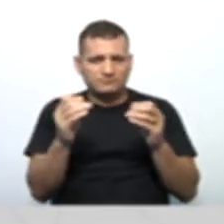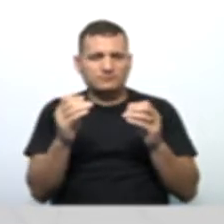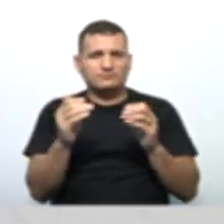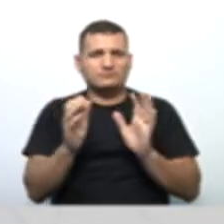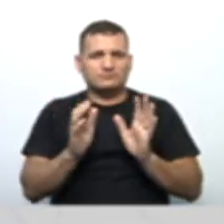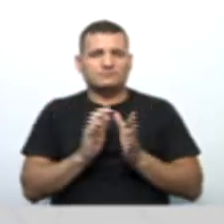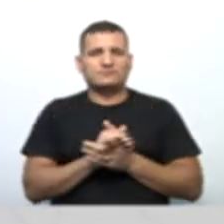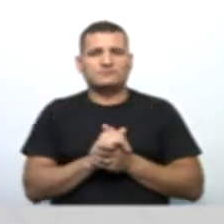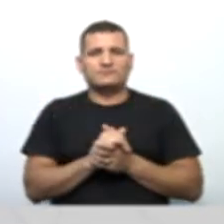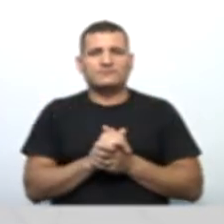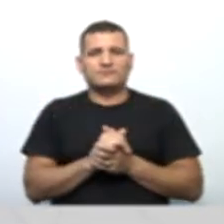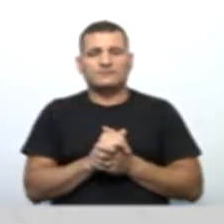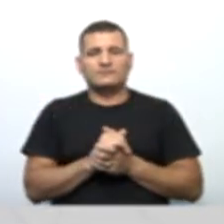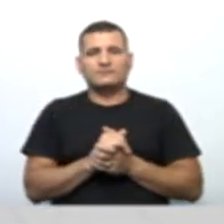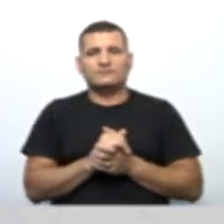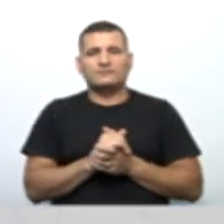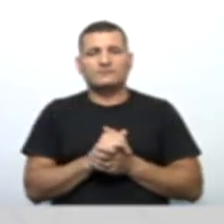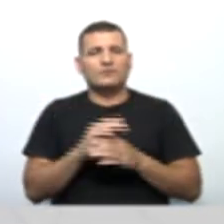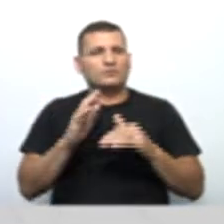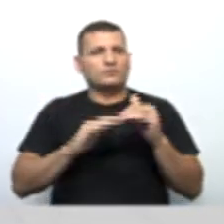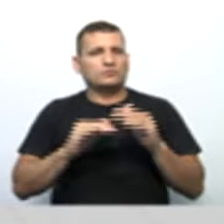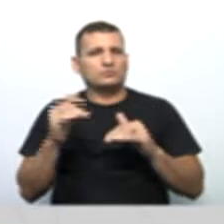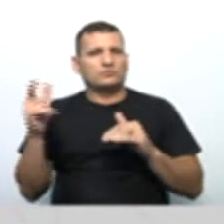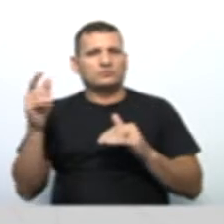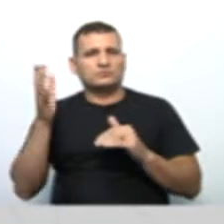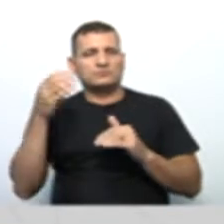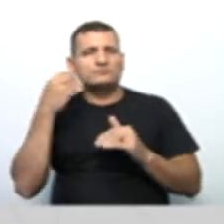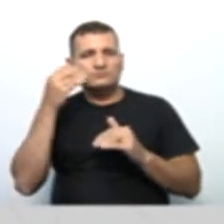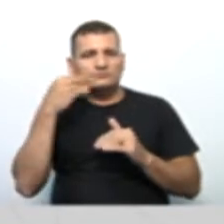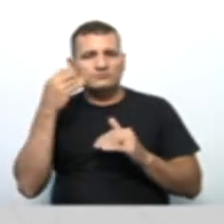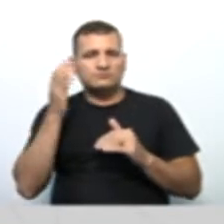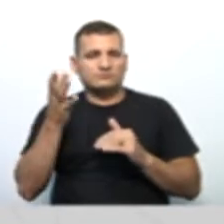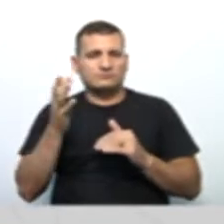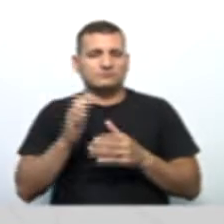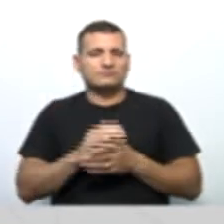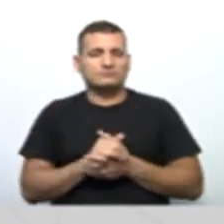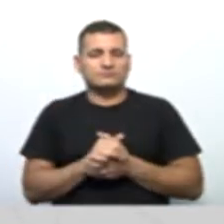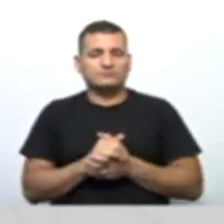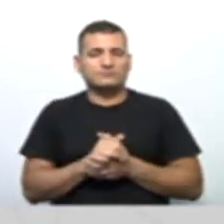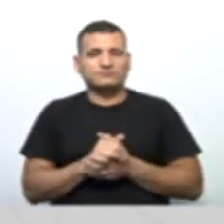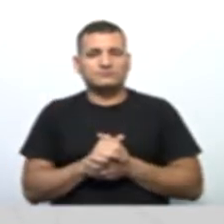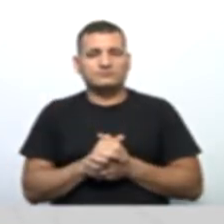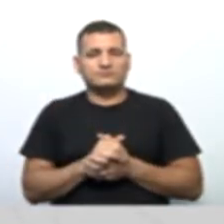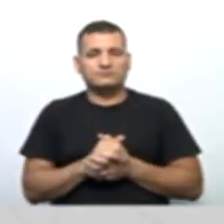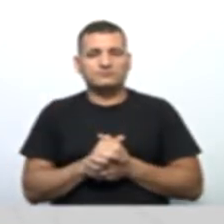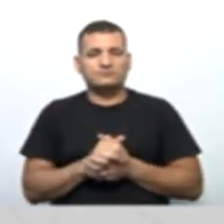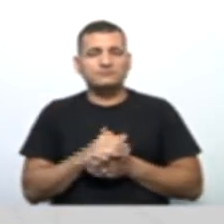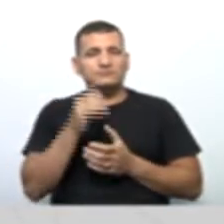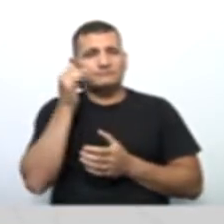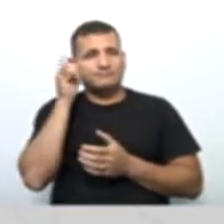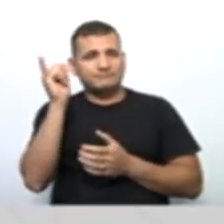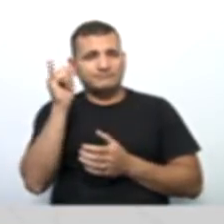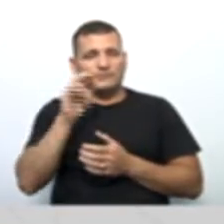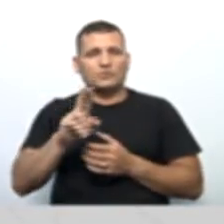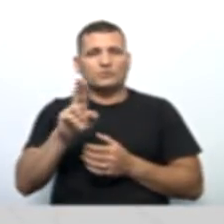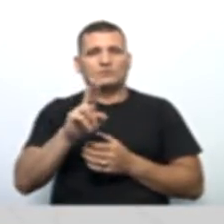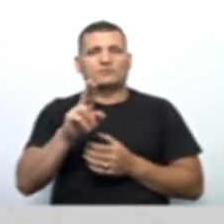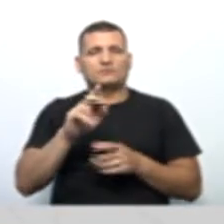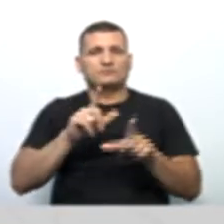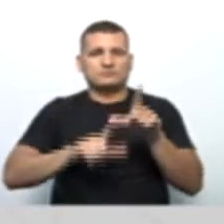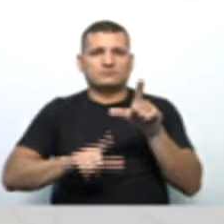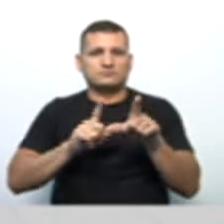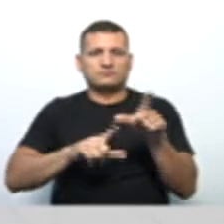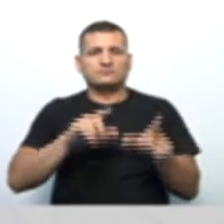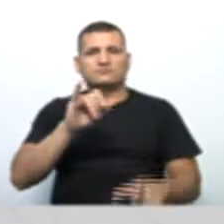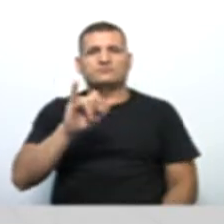grande já conhece como sean em que está dando certo não é exatamente e também os de evitar pessoal uso de itálico tá nessa vez